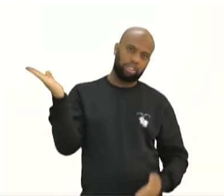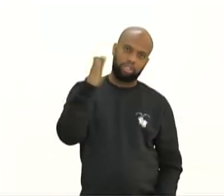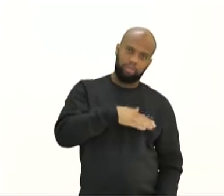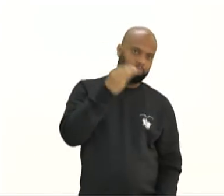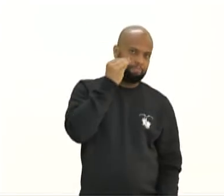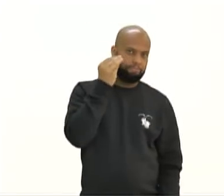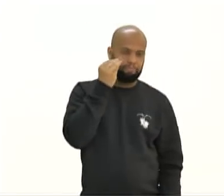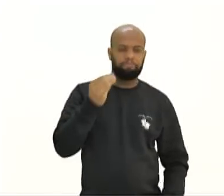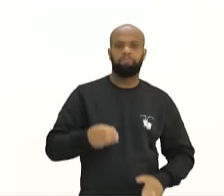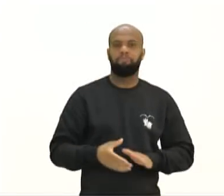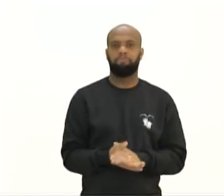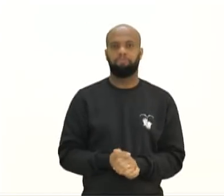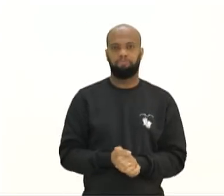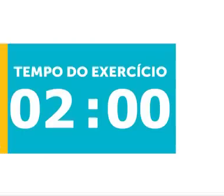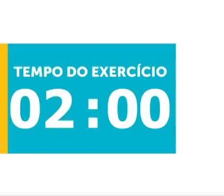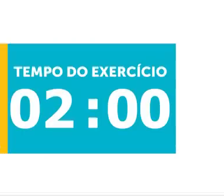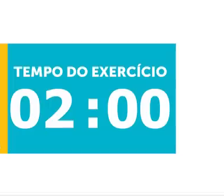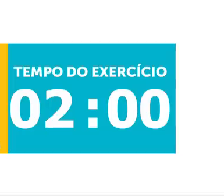go!